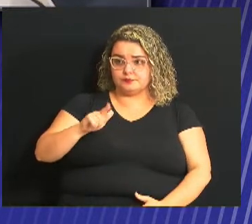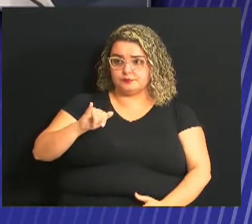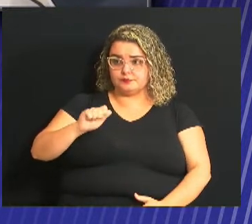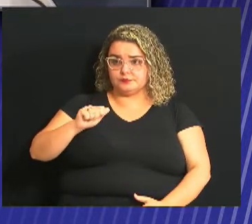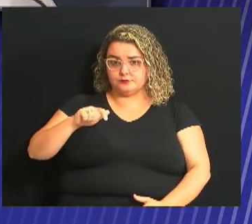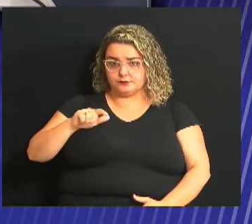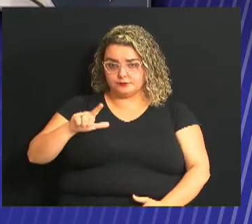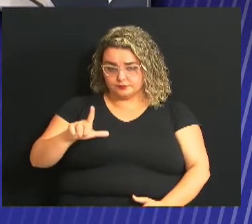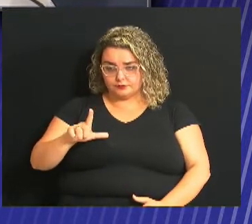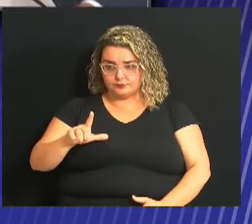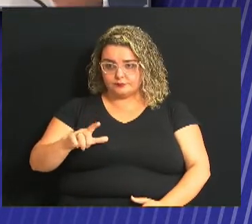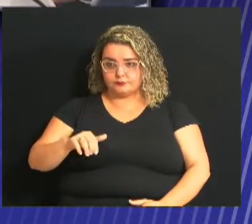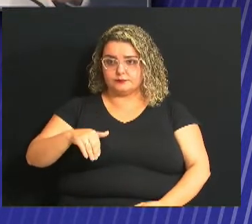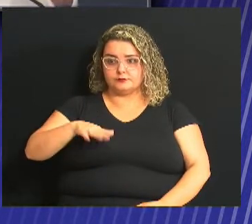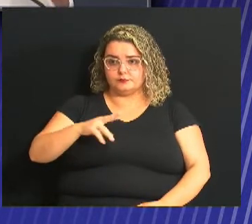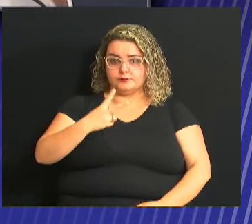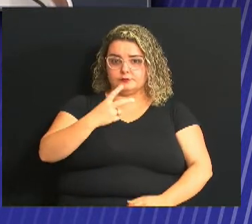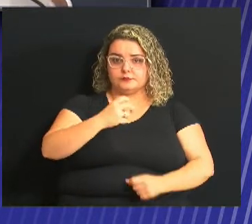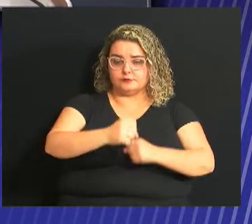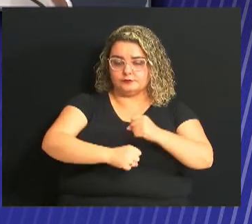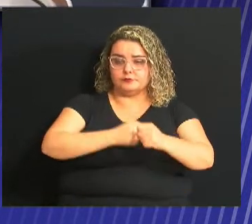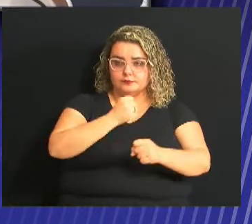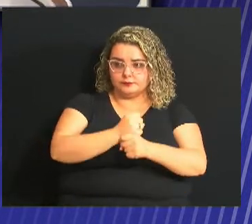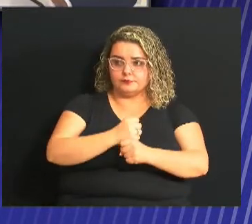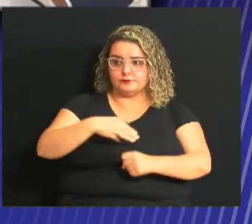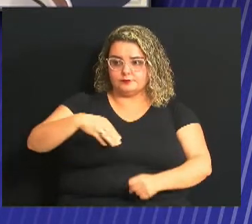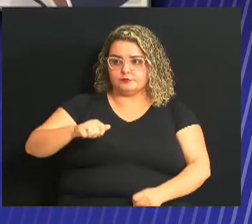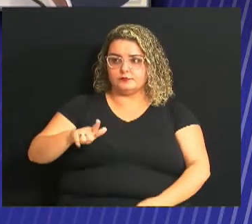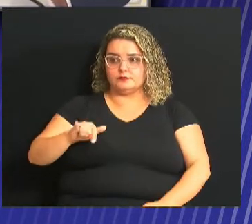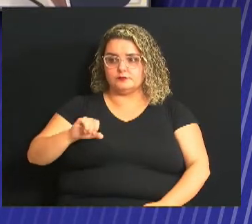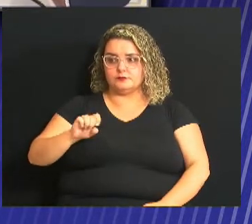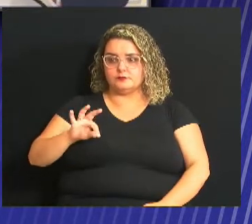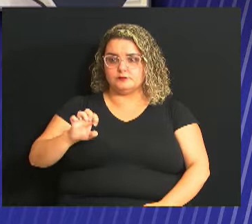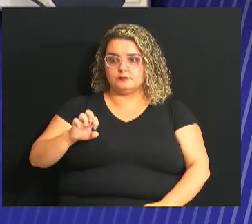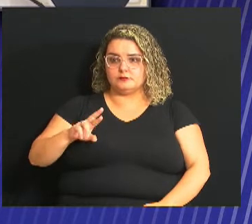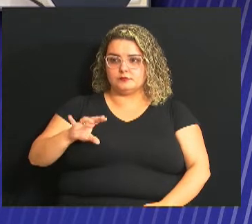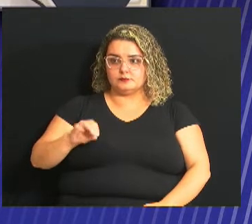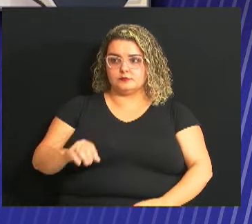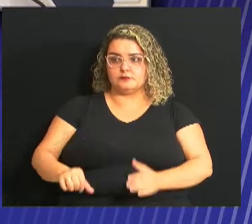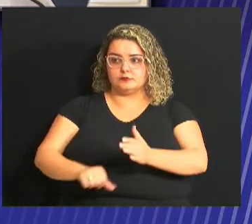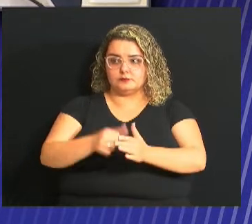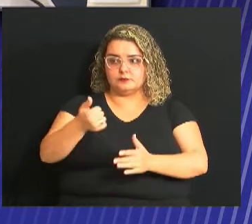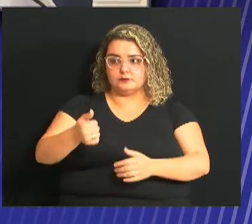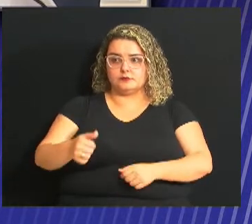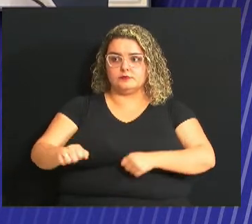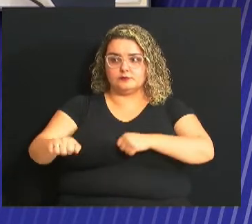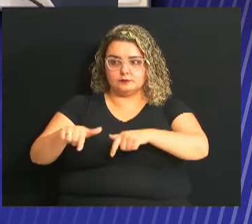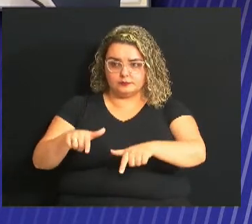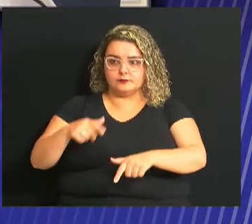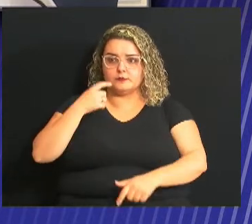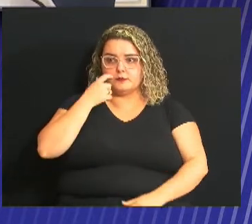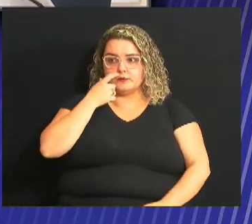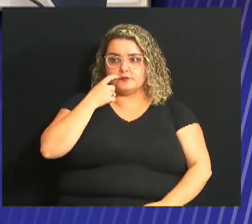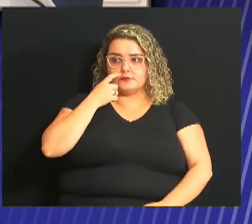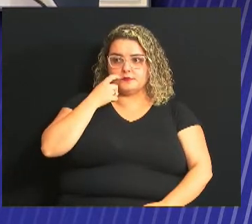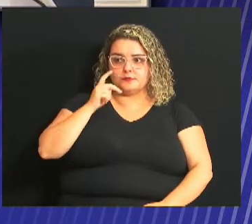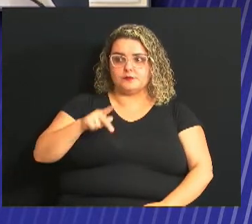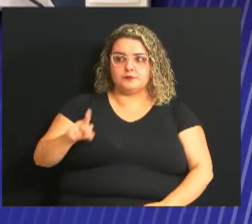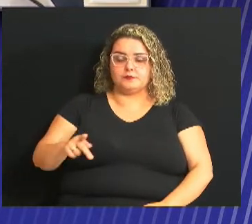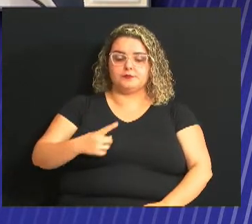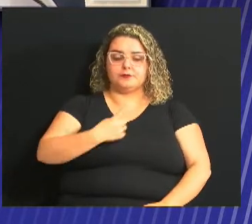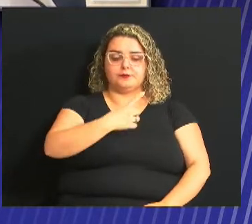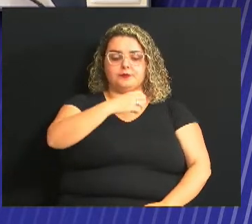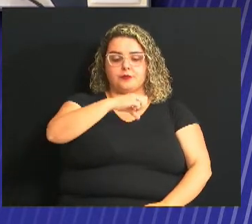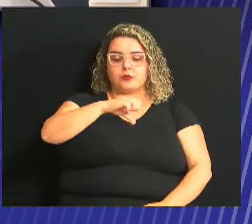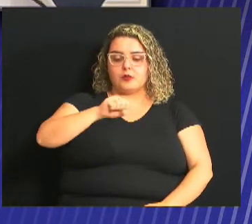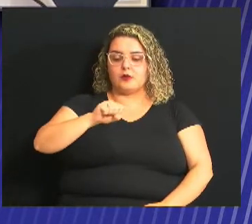anos para o magistério. Daí ele já tinha sua primeira formação para professor, isso no ano de